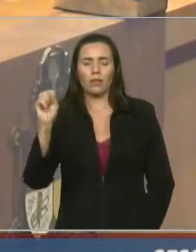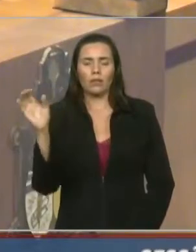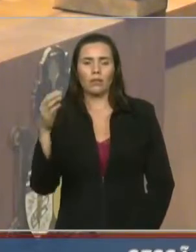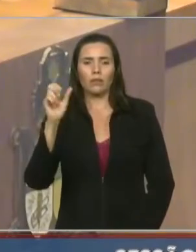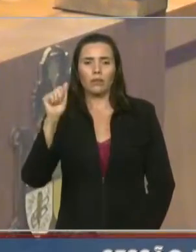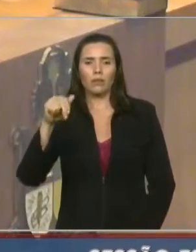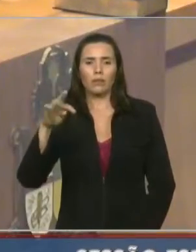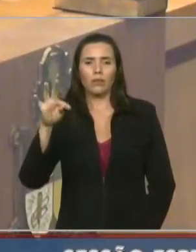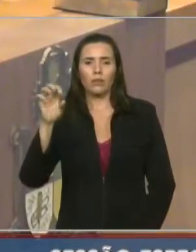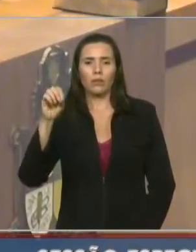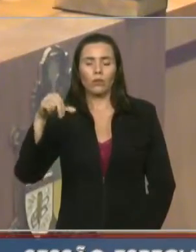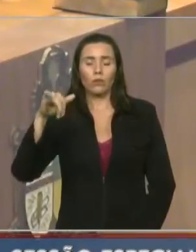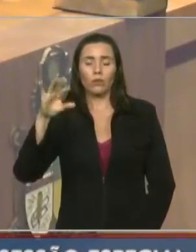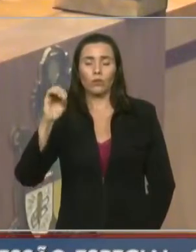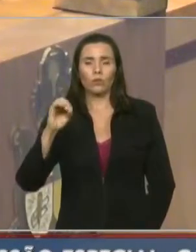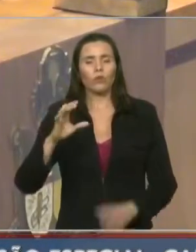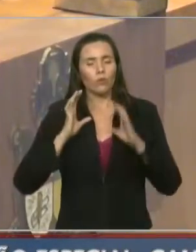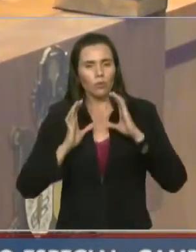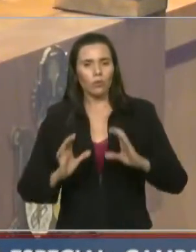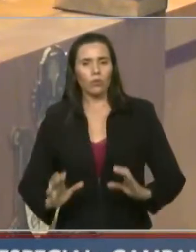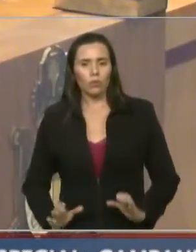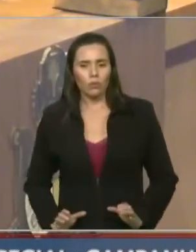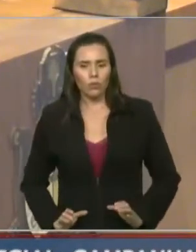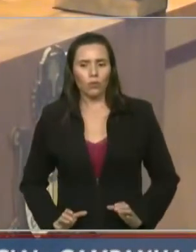arquidiocesano da Pastoral, representando o